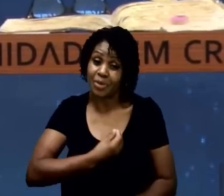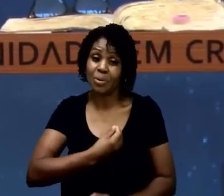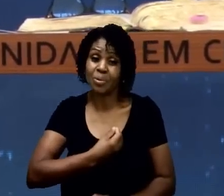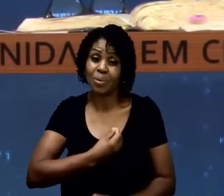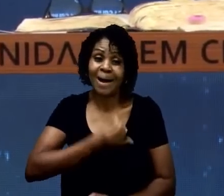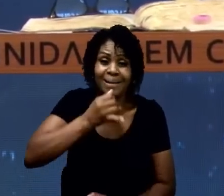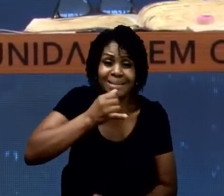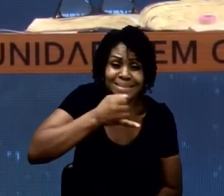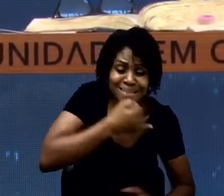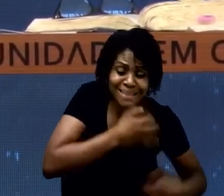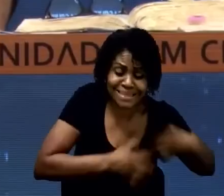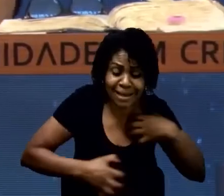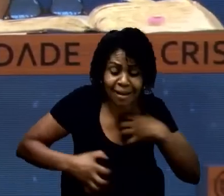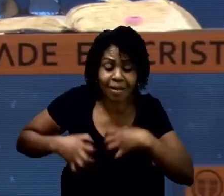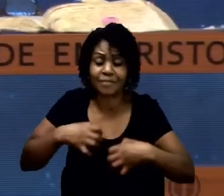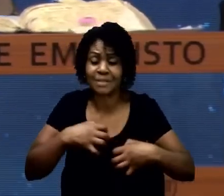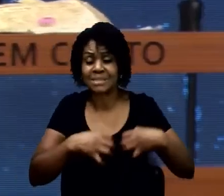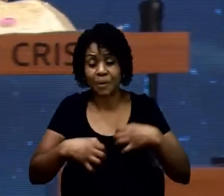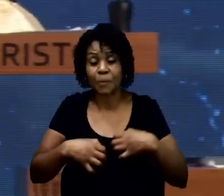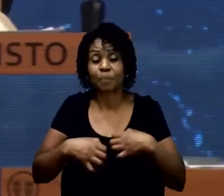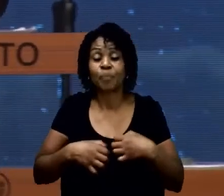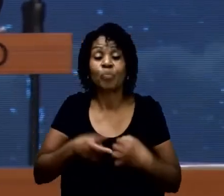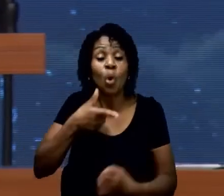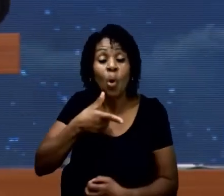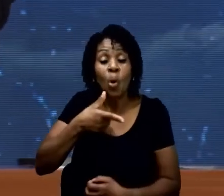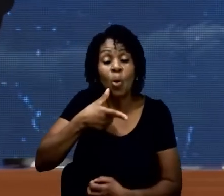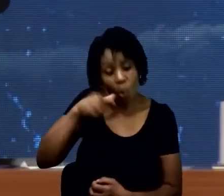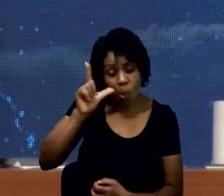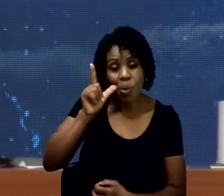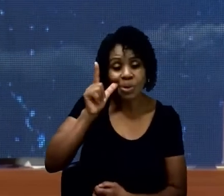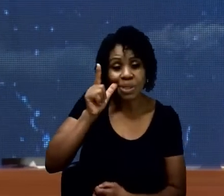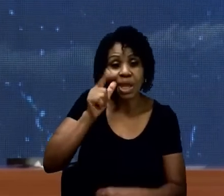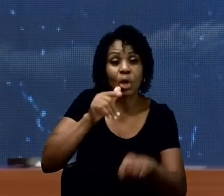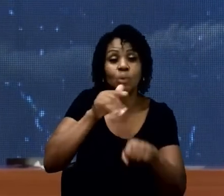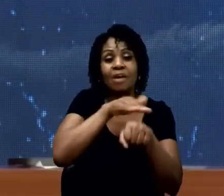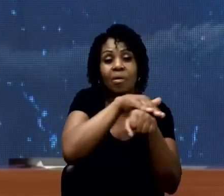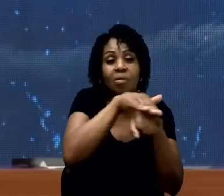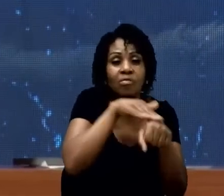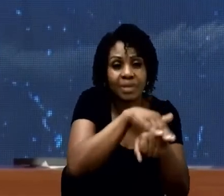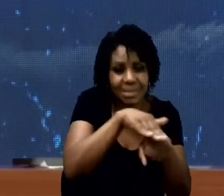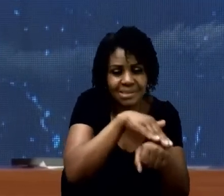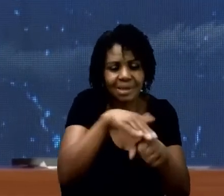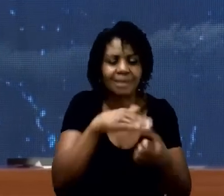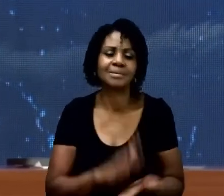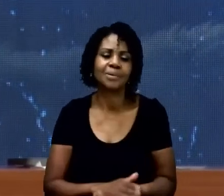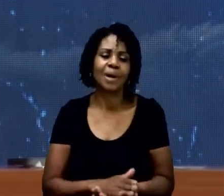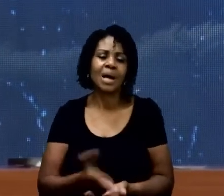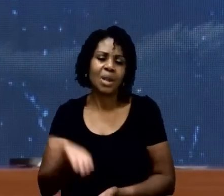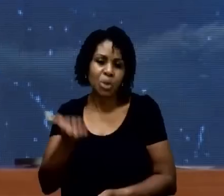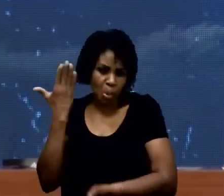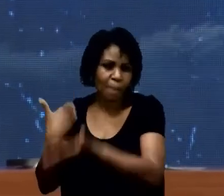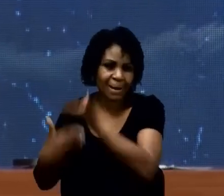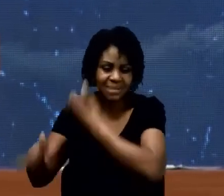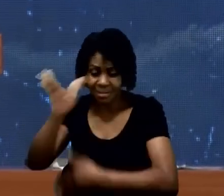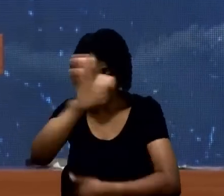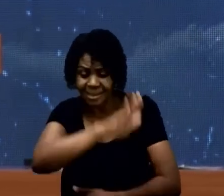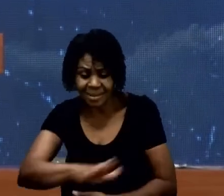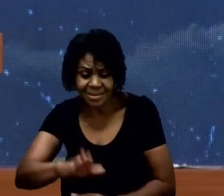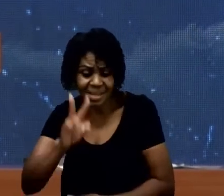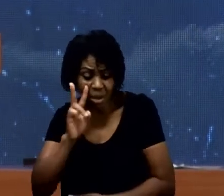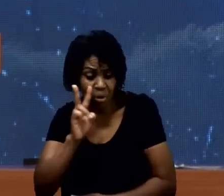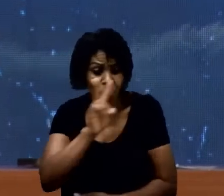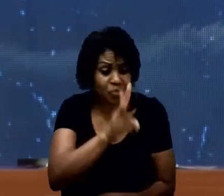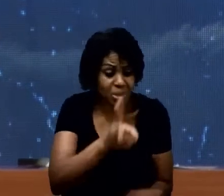contando ontem na casa da minha sogra. Que criança assustada, oprimida eu fui. Eu via demônios. Eu